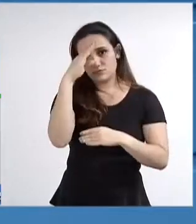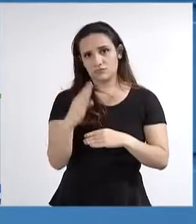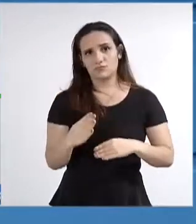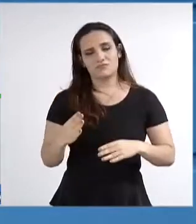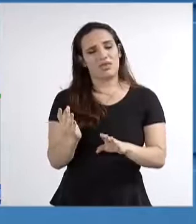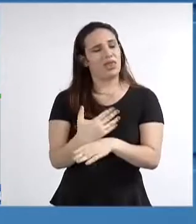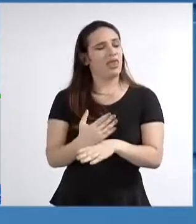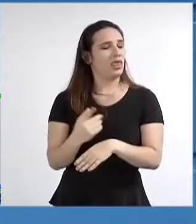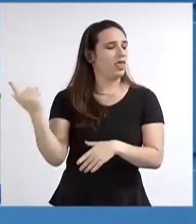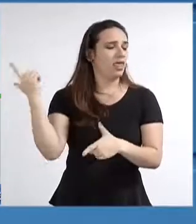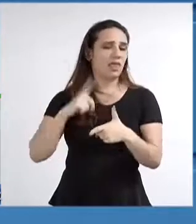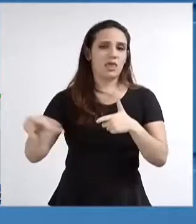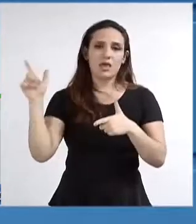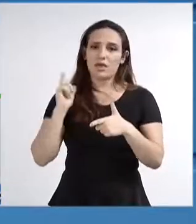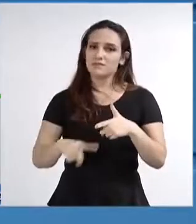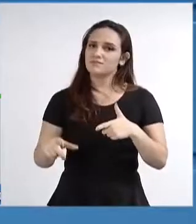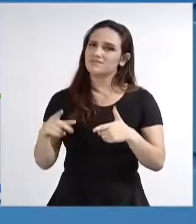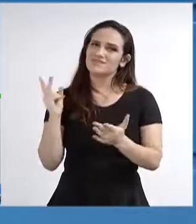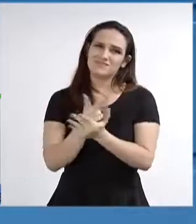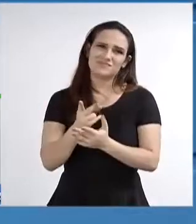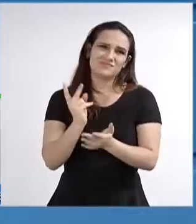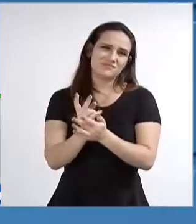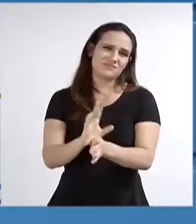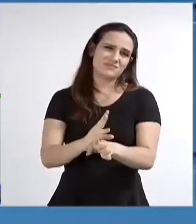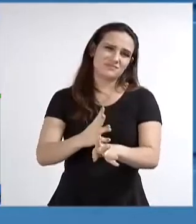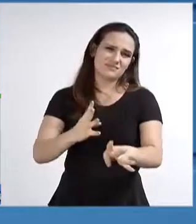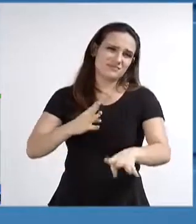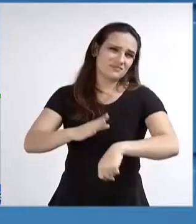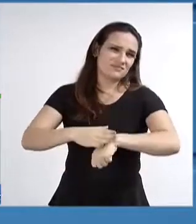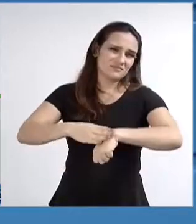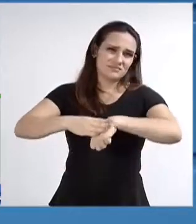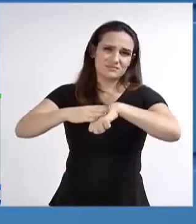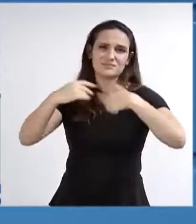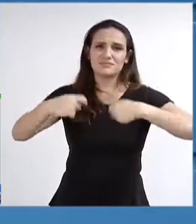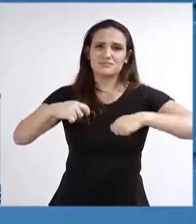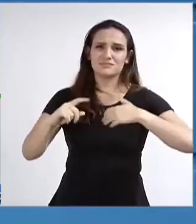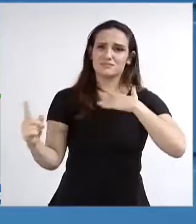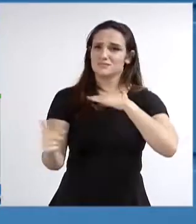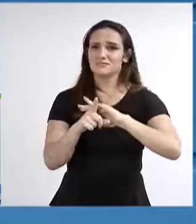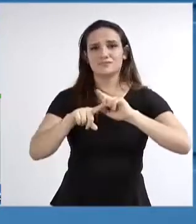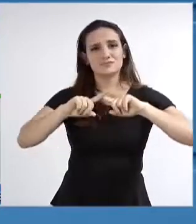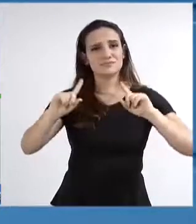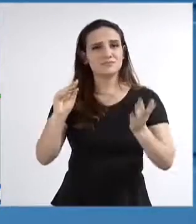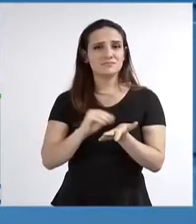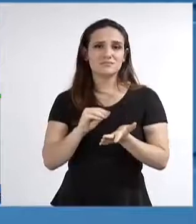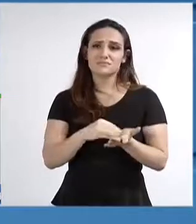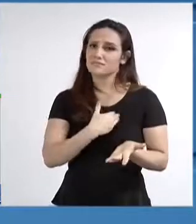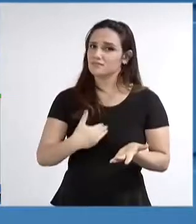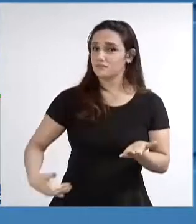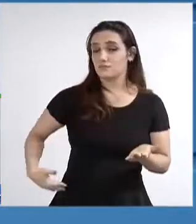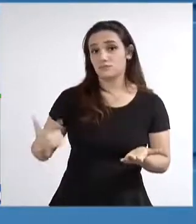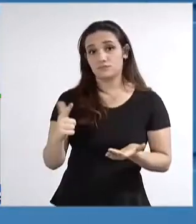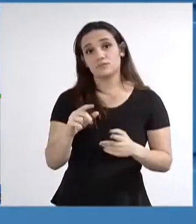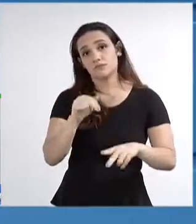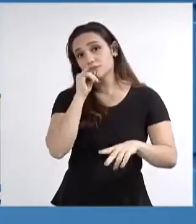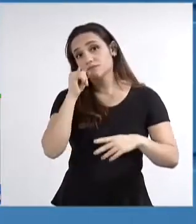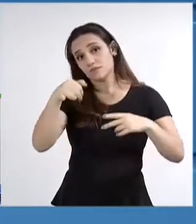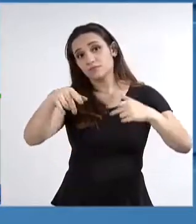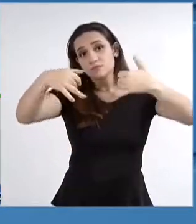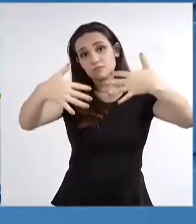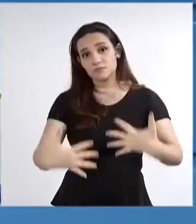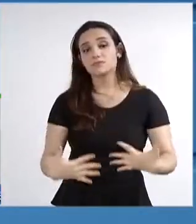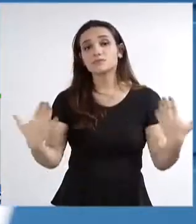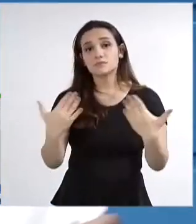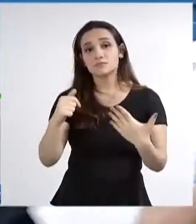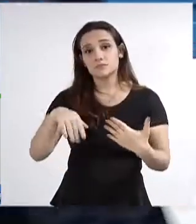As demandas elas são infinitamente maiores do que aquilo que o poder público tem para oferecer. Para Vossa Excelência ter uma ideia, só